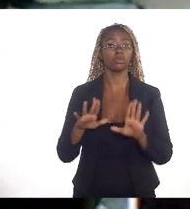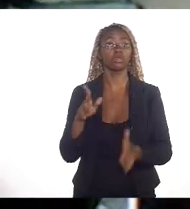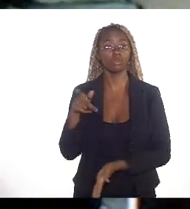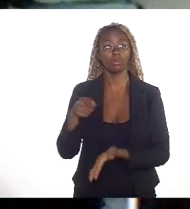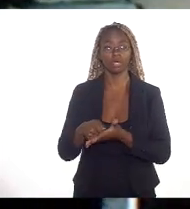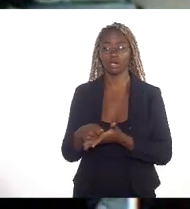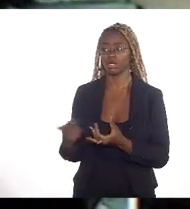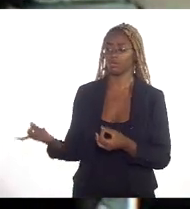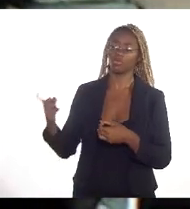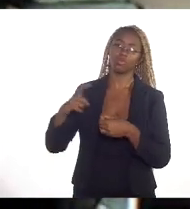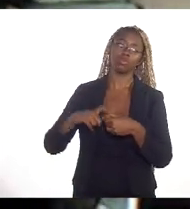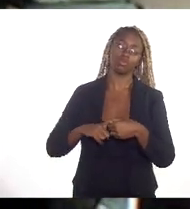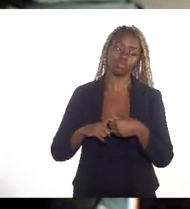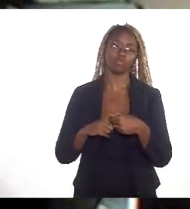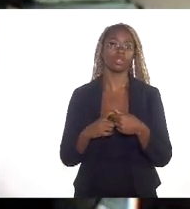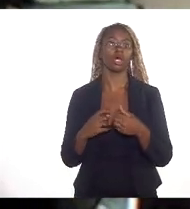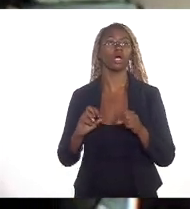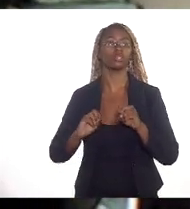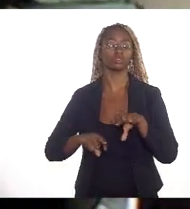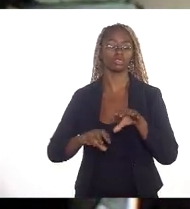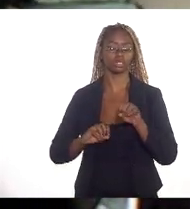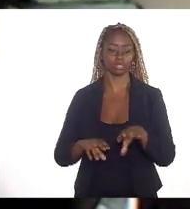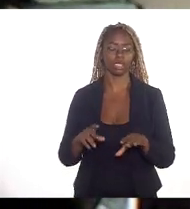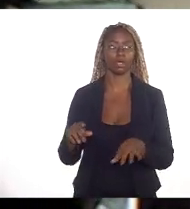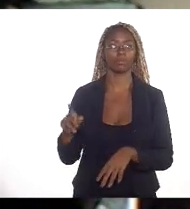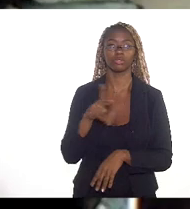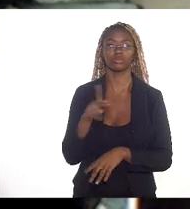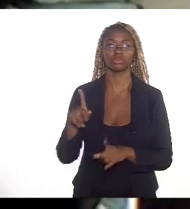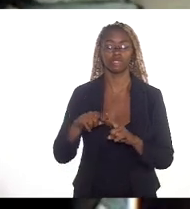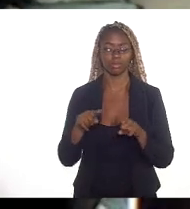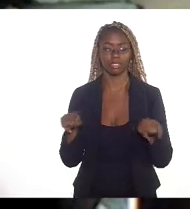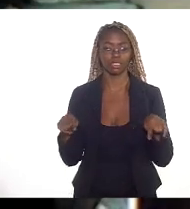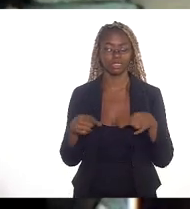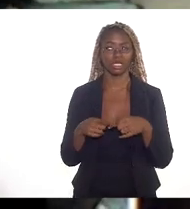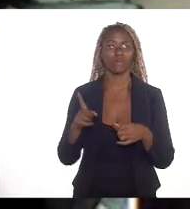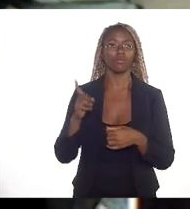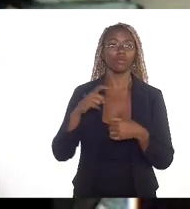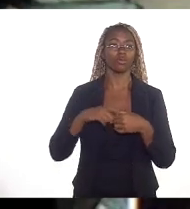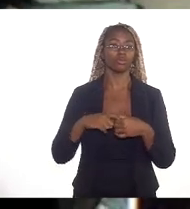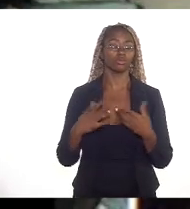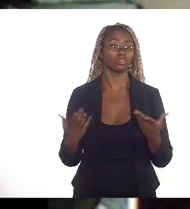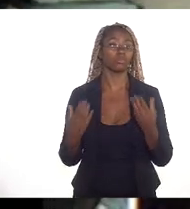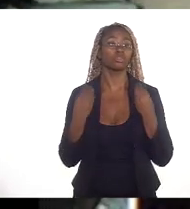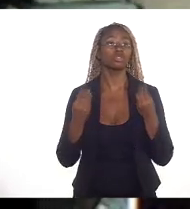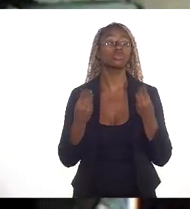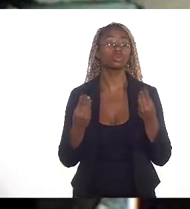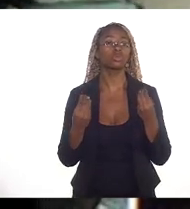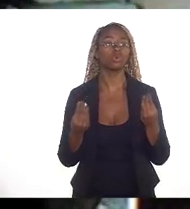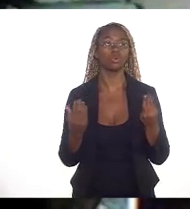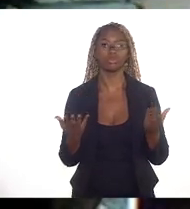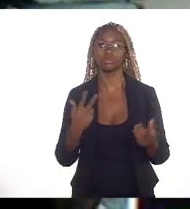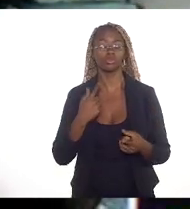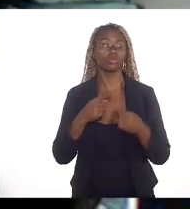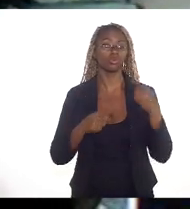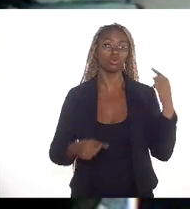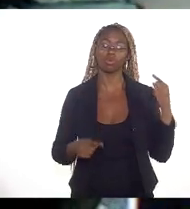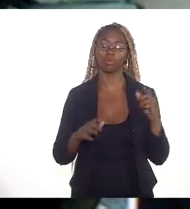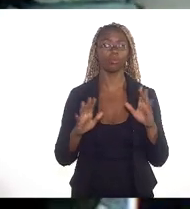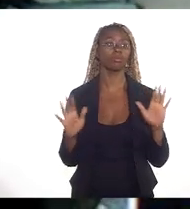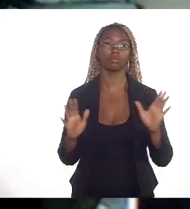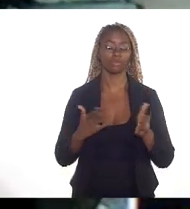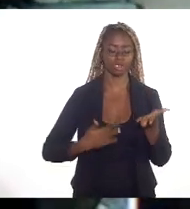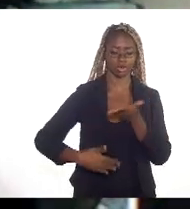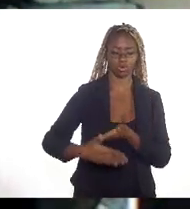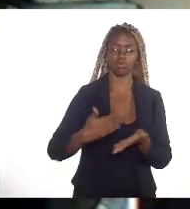educação a voltarem a lecionar em situações sanitárias absolutamente incompatíveis com qualquer tipo de